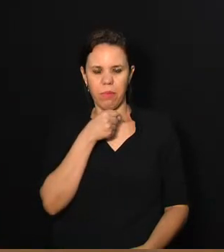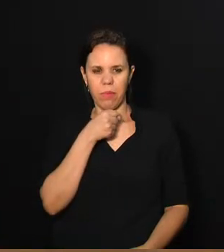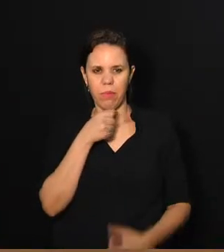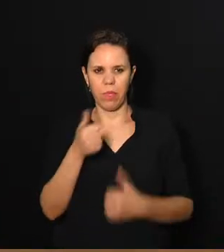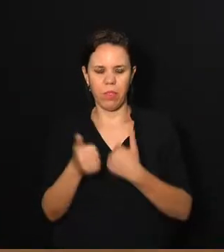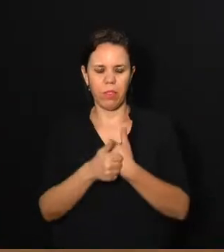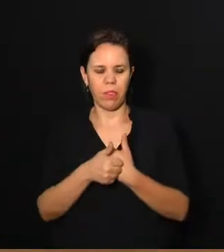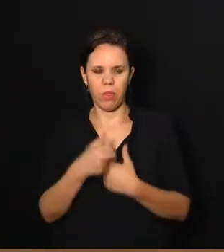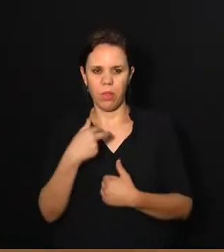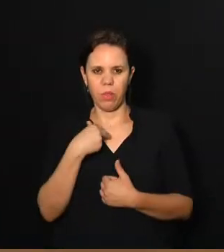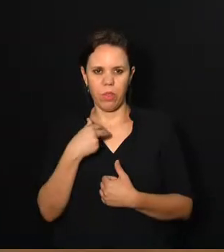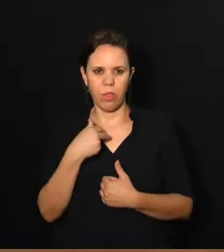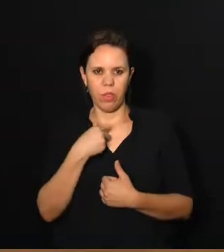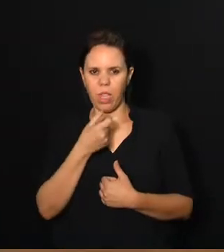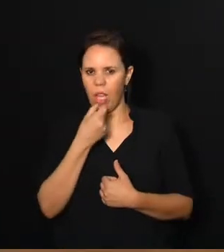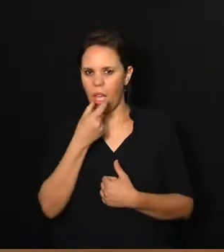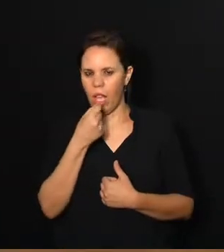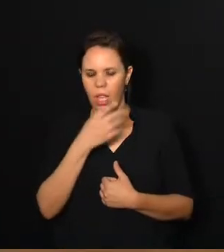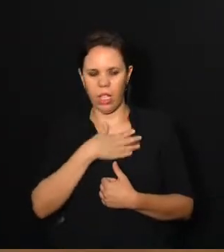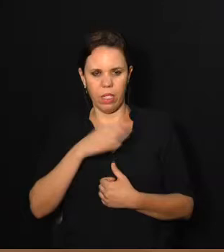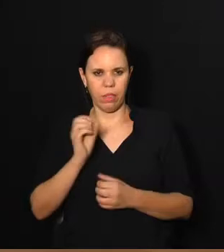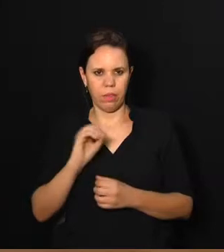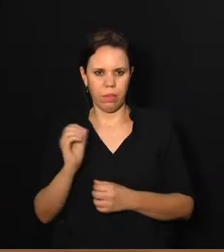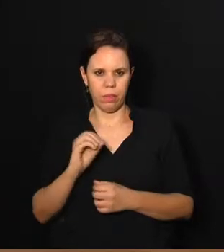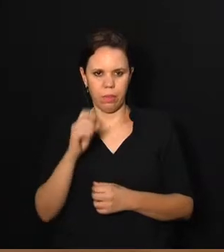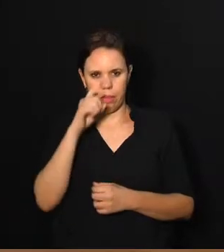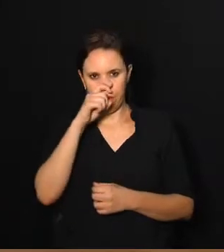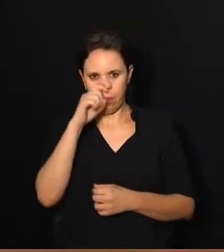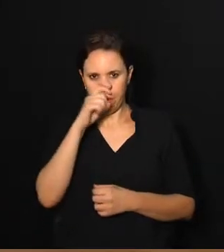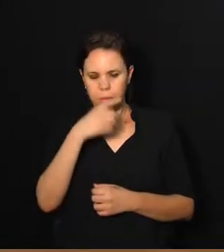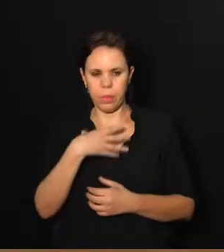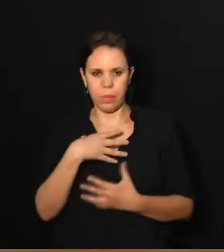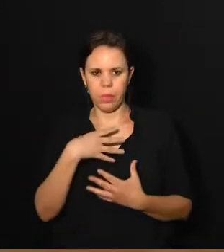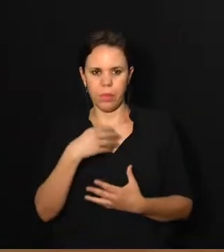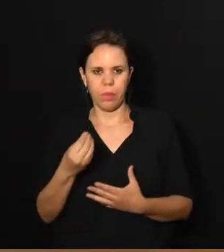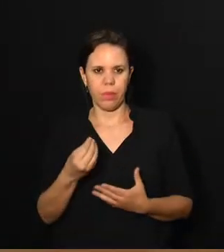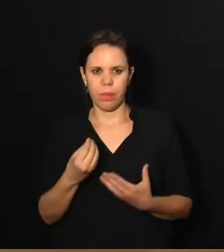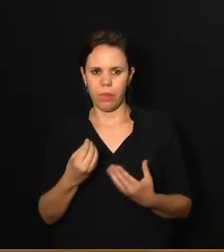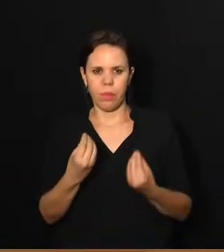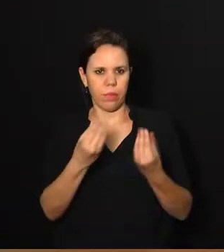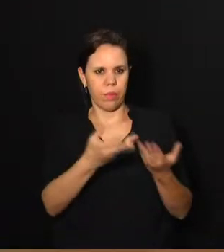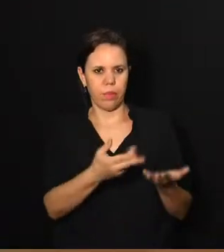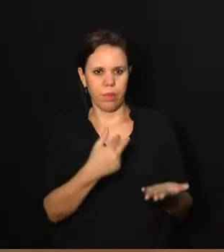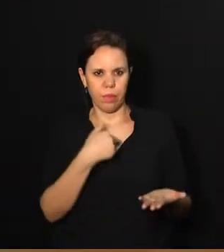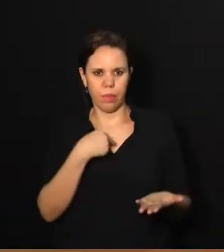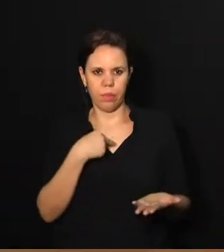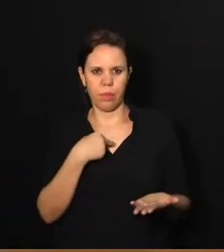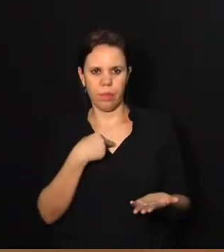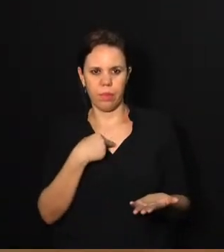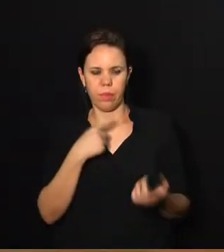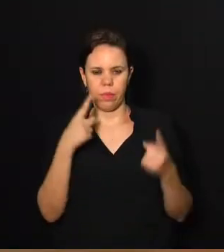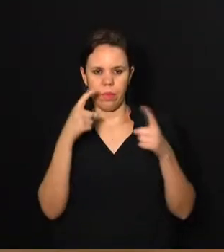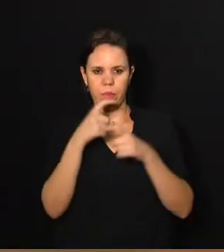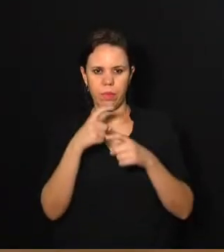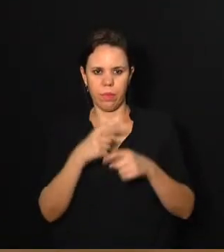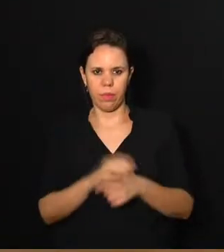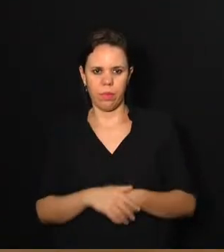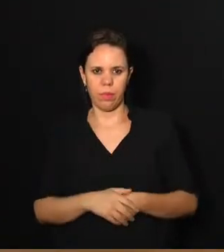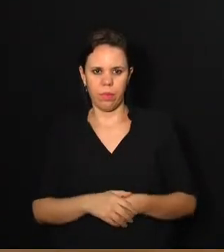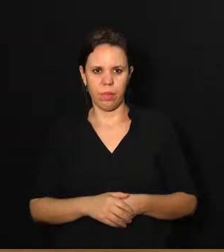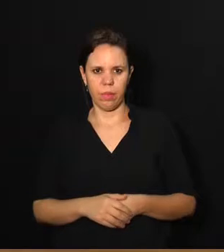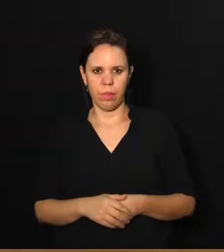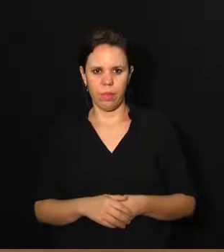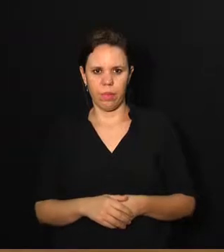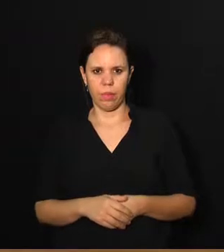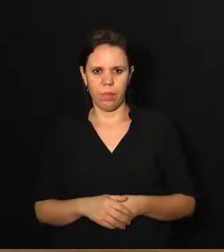Não podia dar calmante para ela, né, que a filha não aceitava. Então, foi muito difícil.